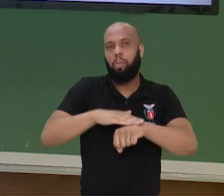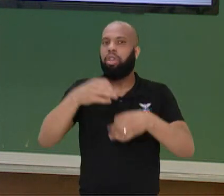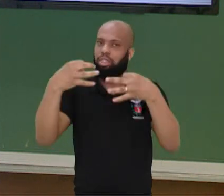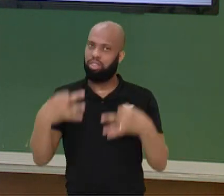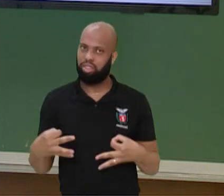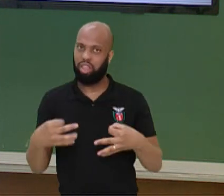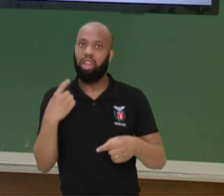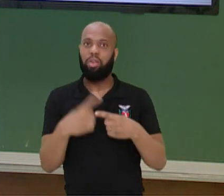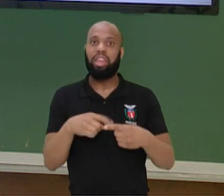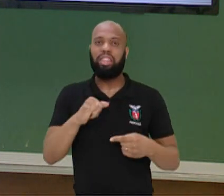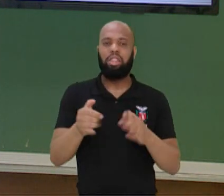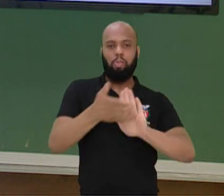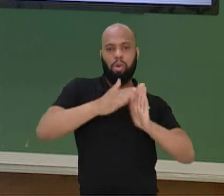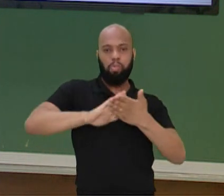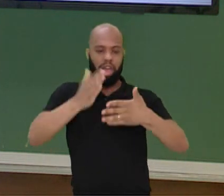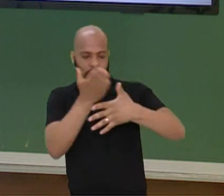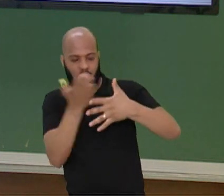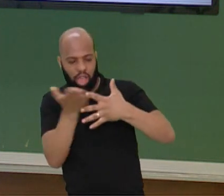força muscular.